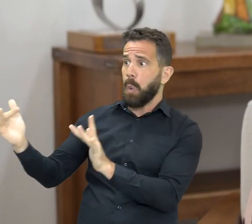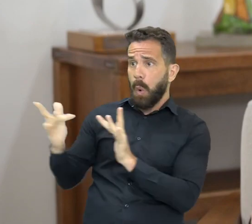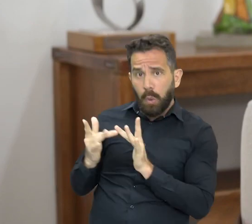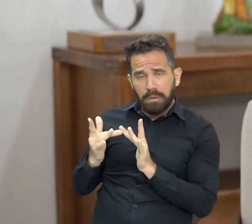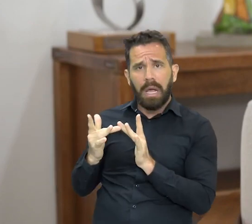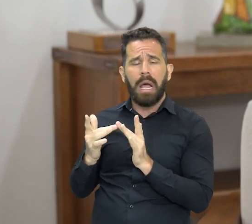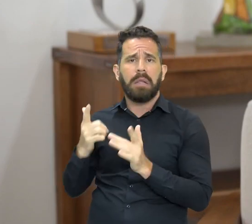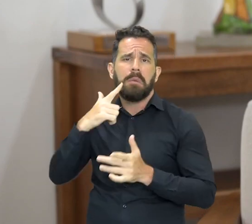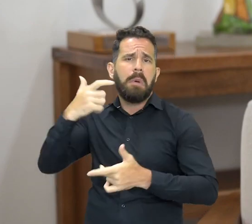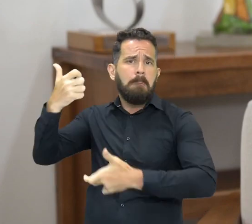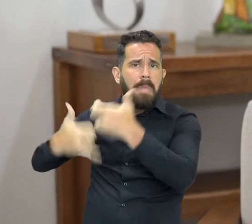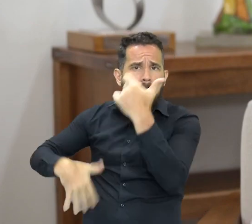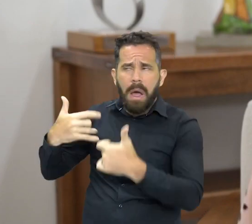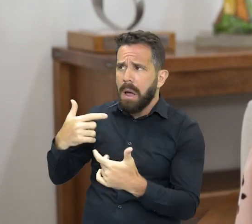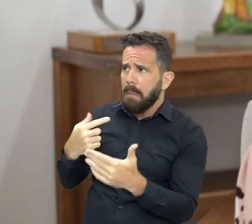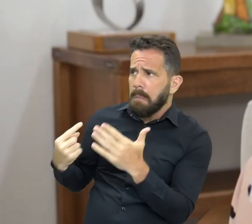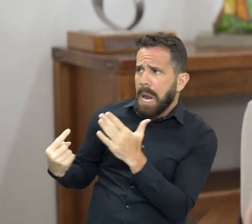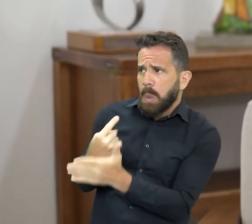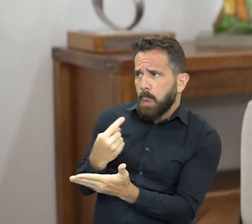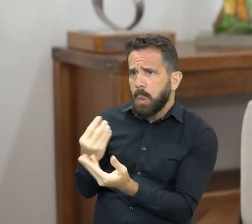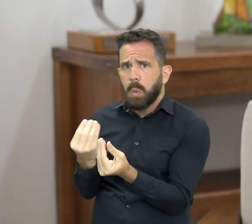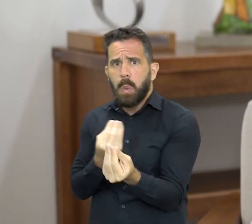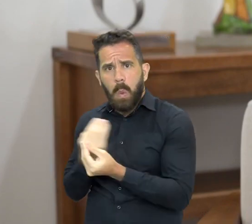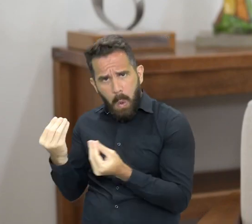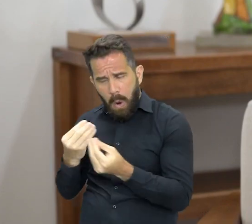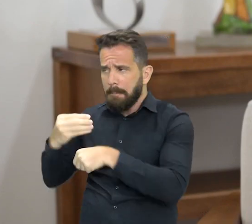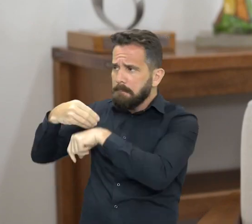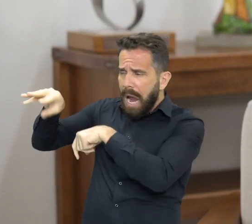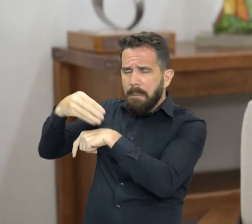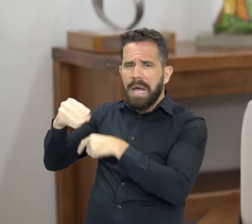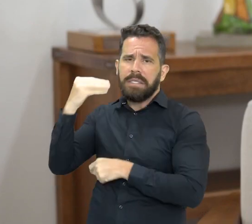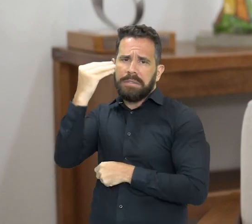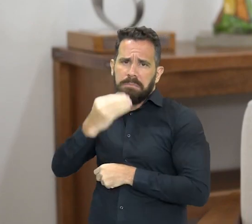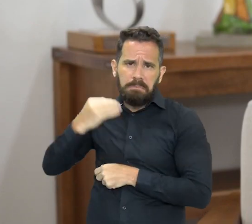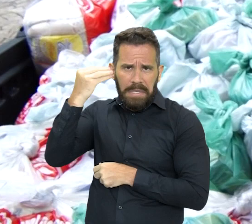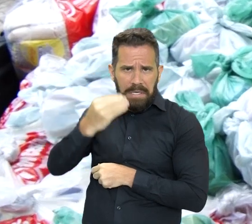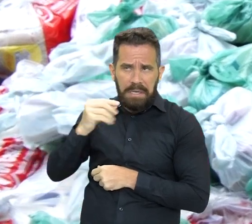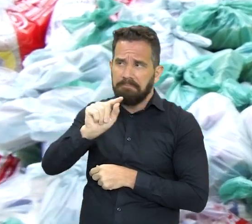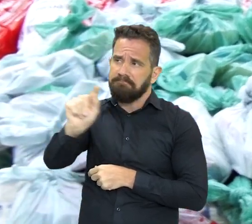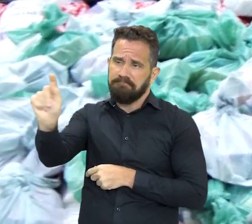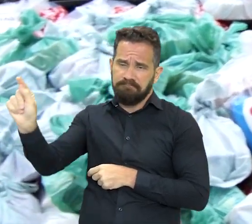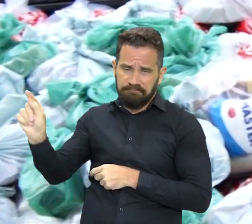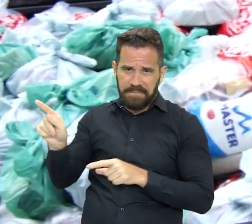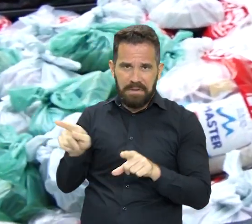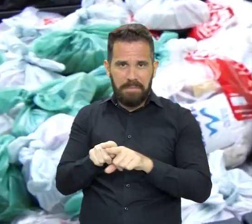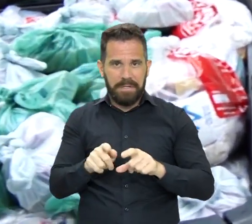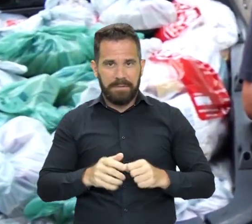colocar como que era essa experiência e aí ela foi abraçada por vários outros locais.